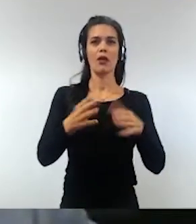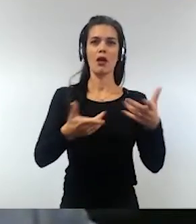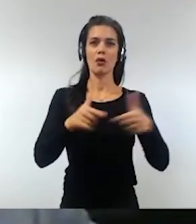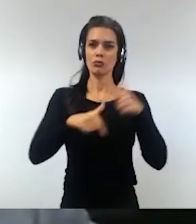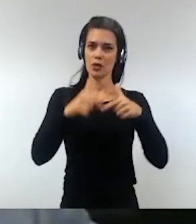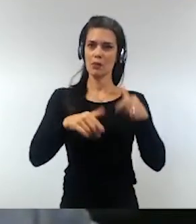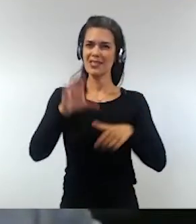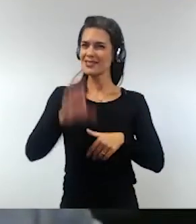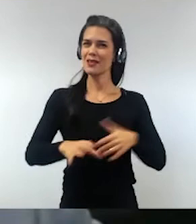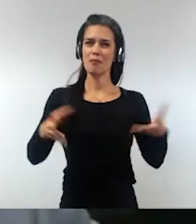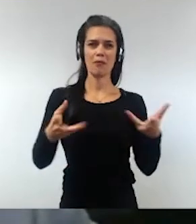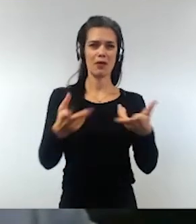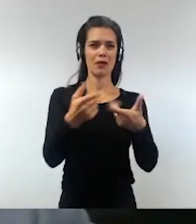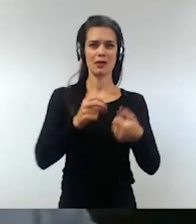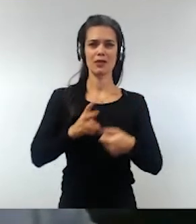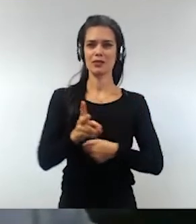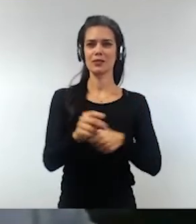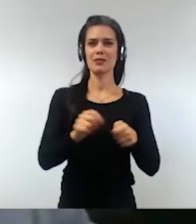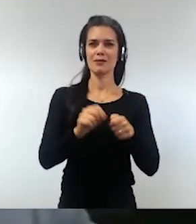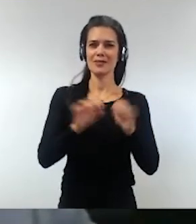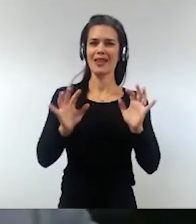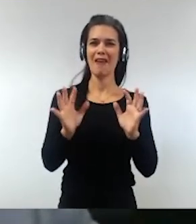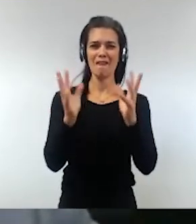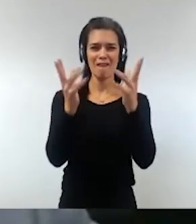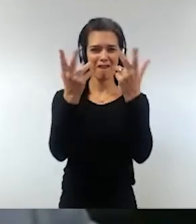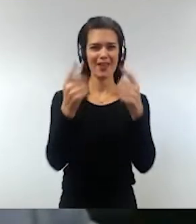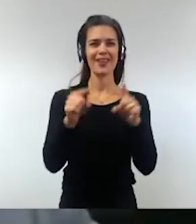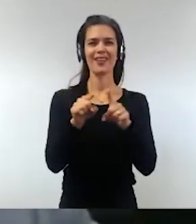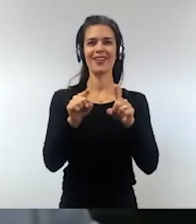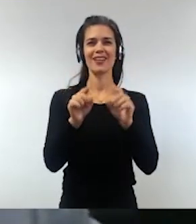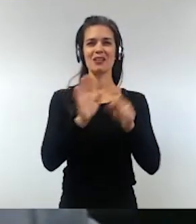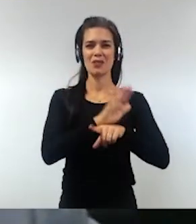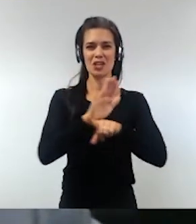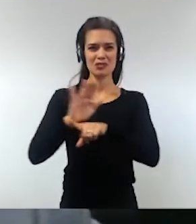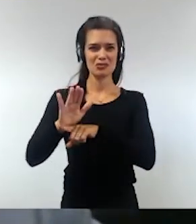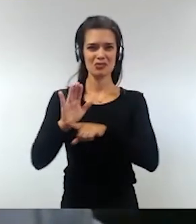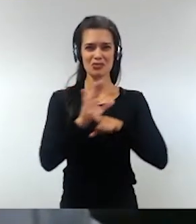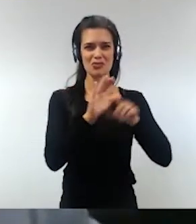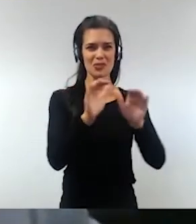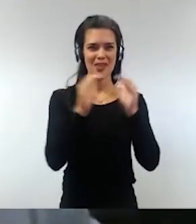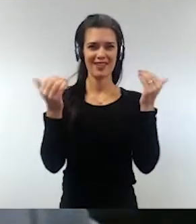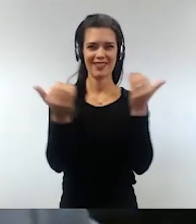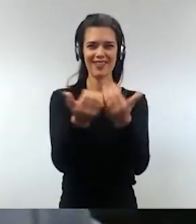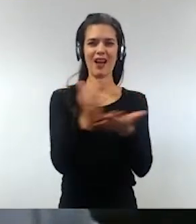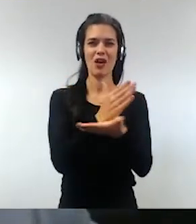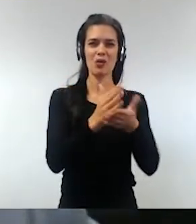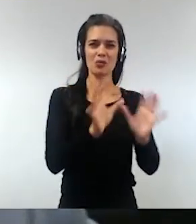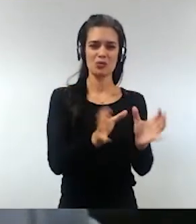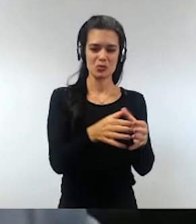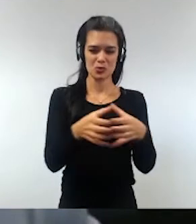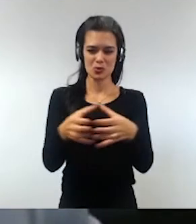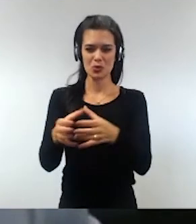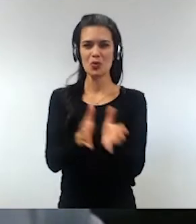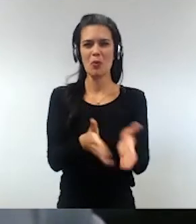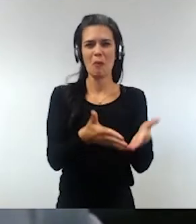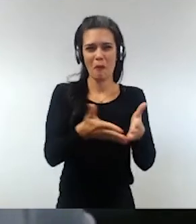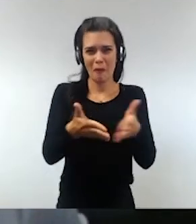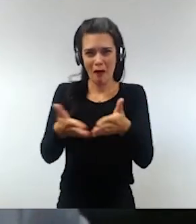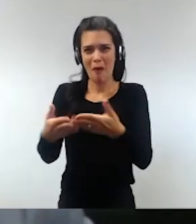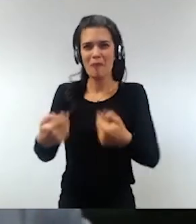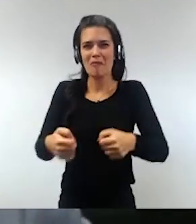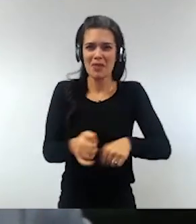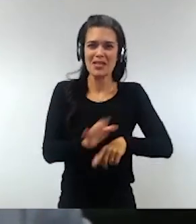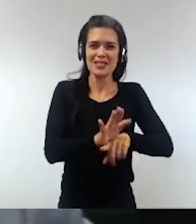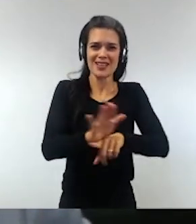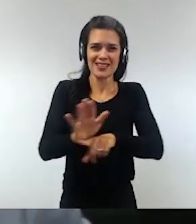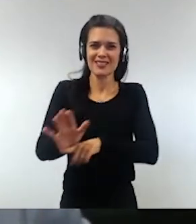cidadania maravilhosa, que sempre estamos fazendo eventos para a comunidade, e isso é muito bom, comunidades carentes, que sempre existem essas comunidades, e tem